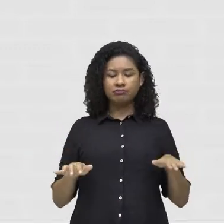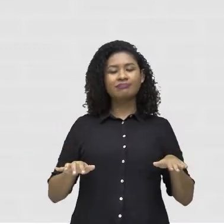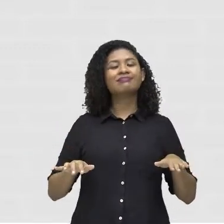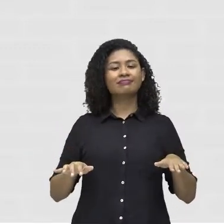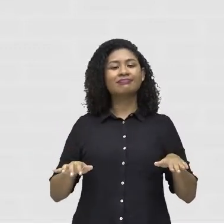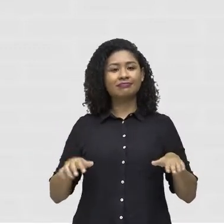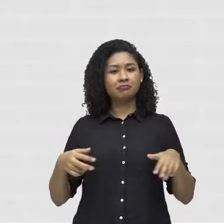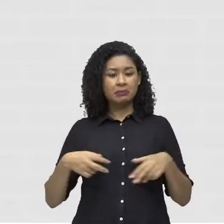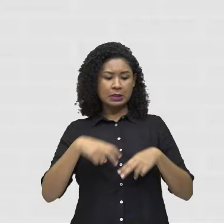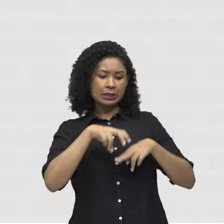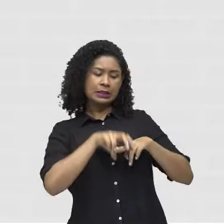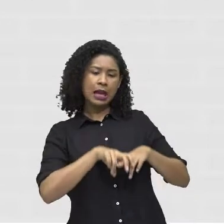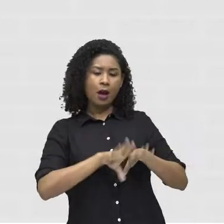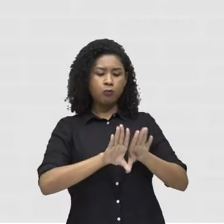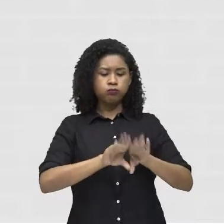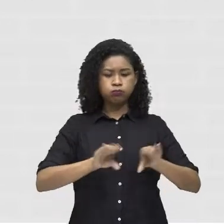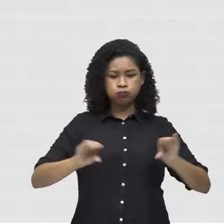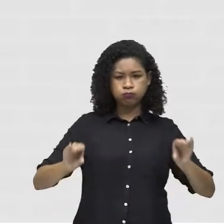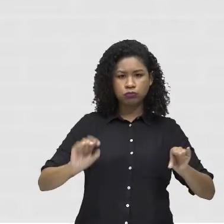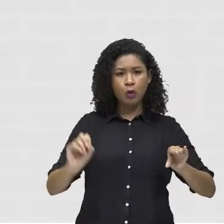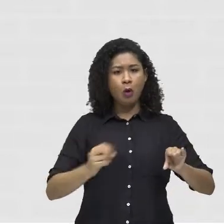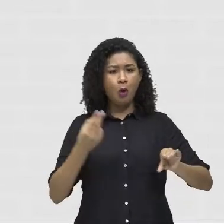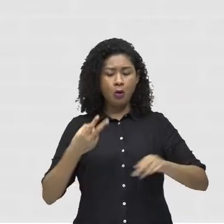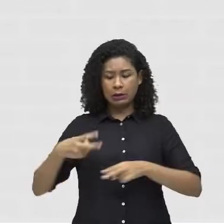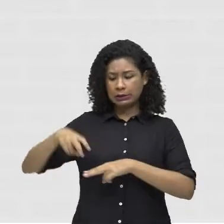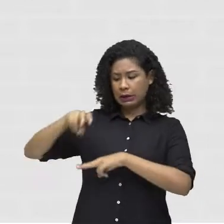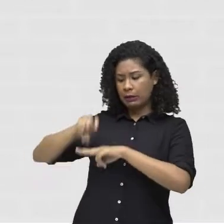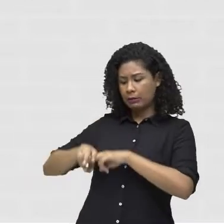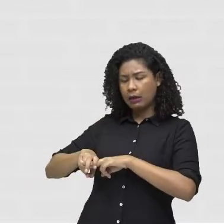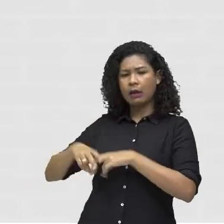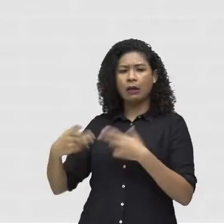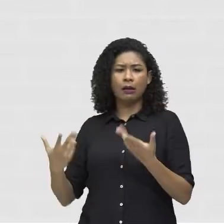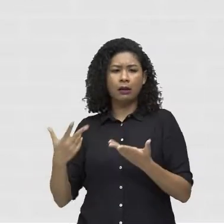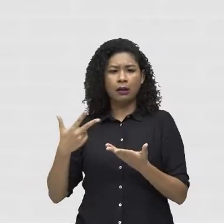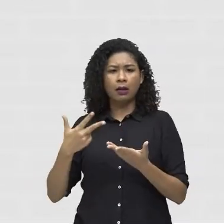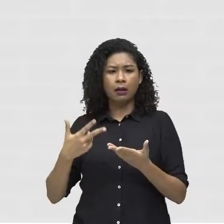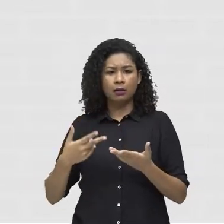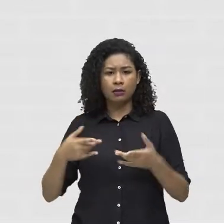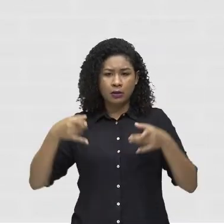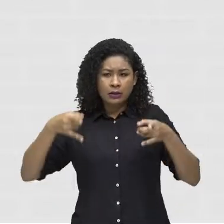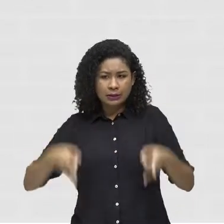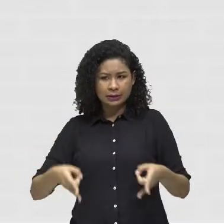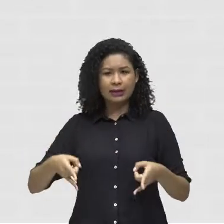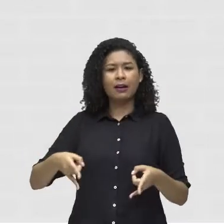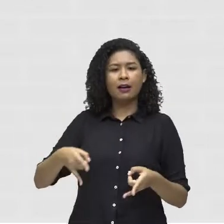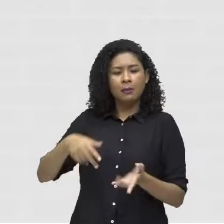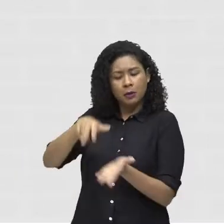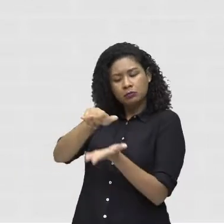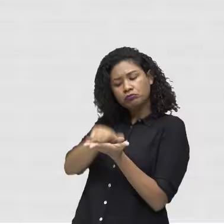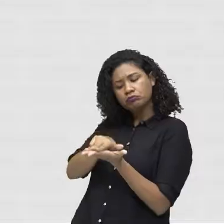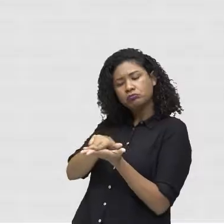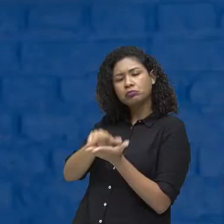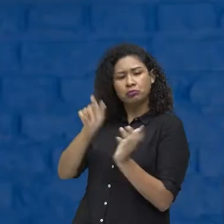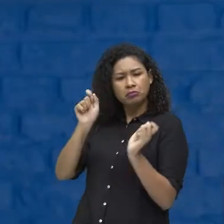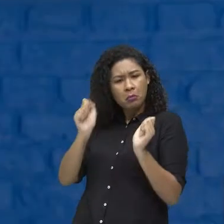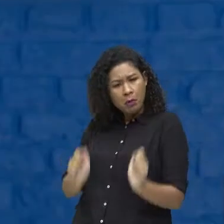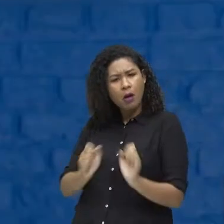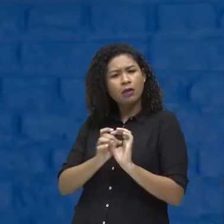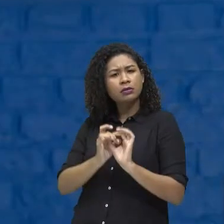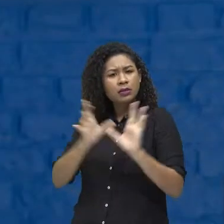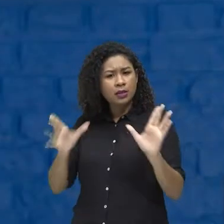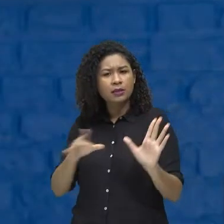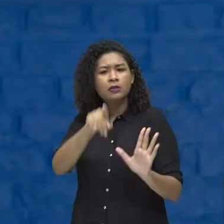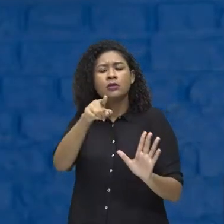aí onde você está no seu sofá, ou na sua cadeira, na sua cama. E permita-se sentir aquilo que você está